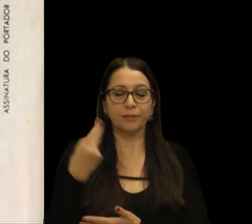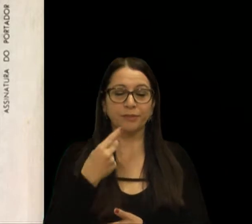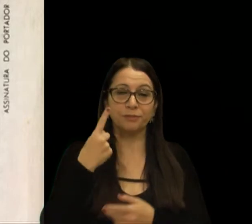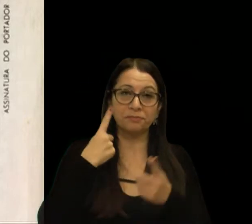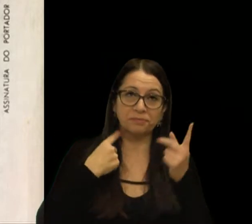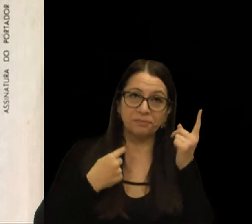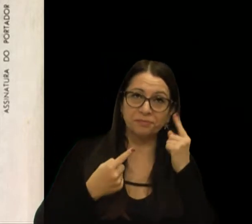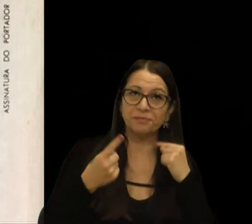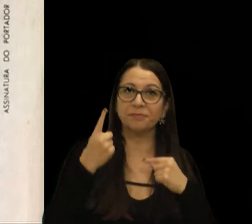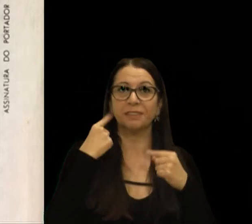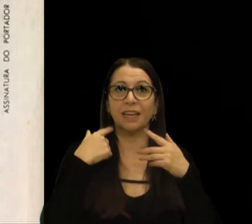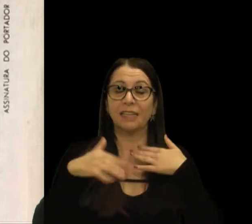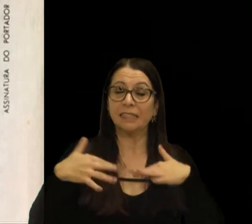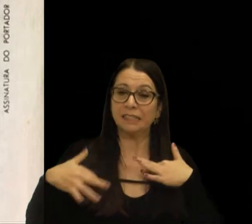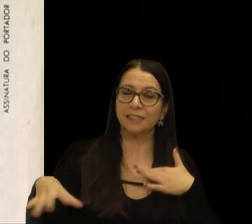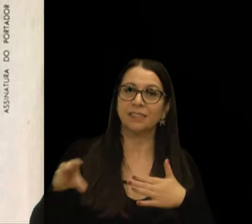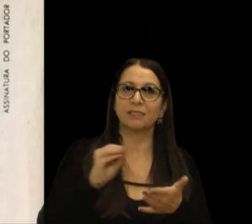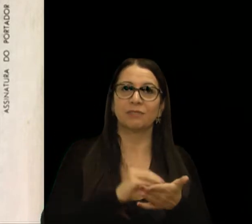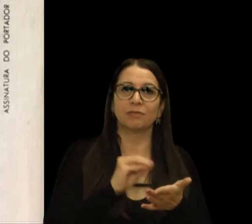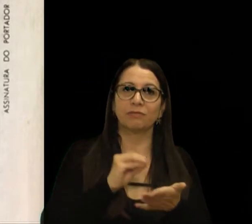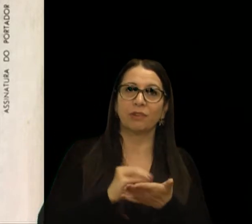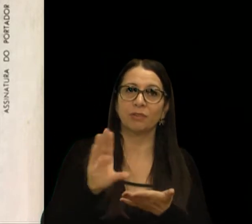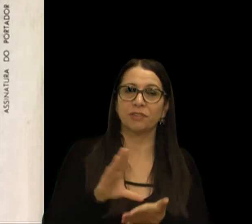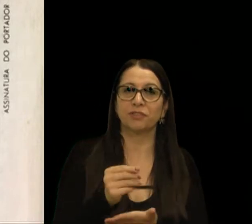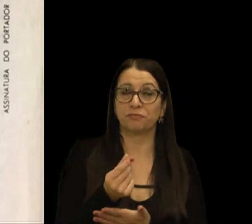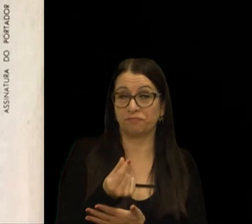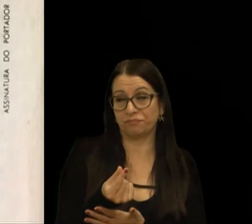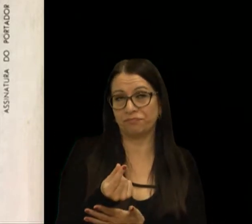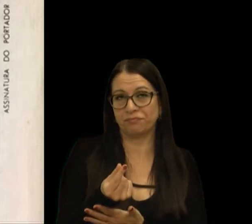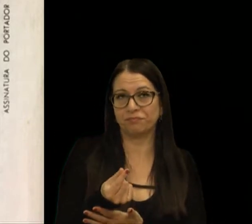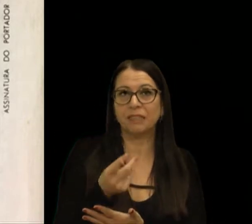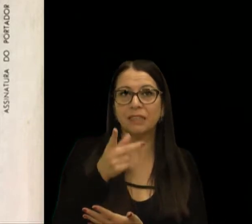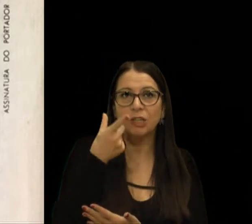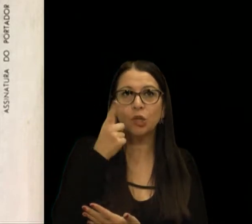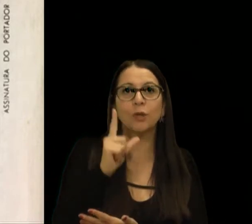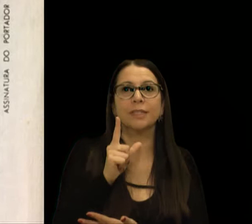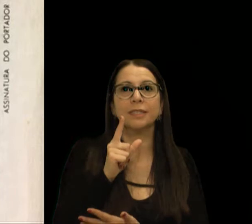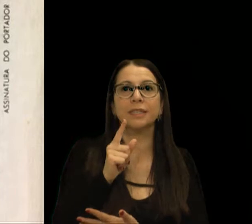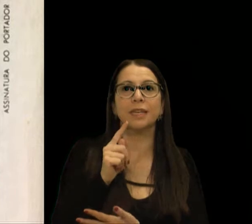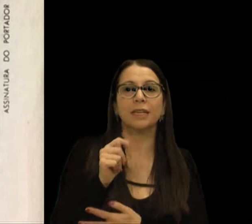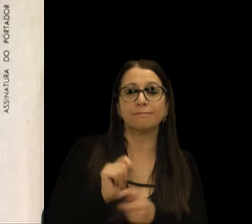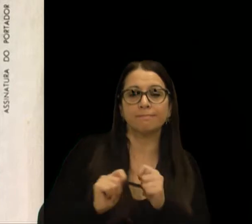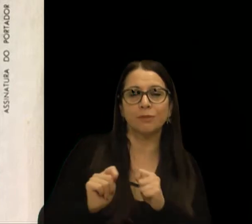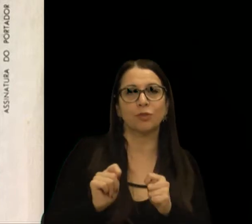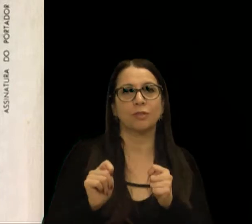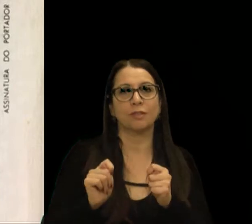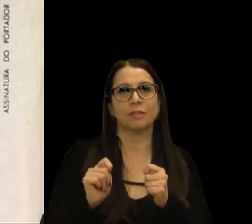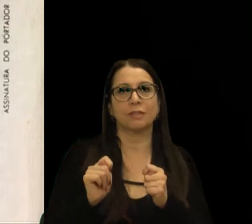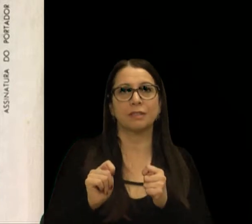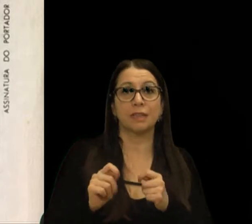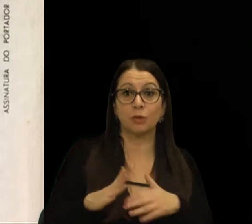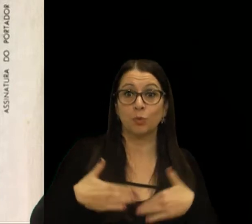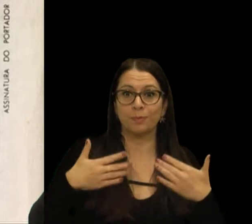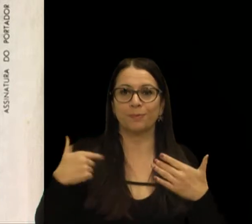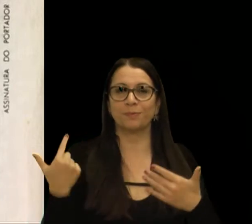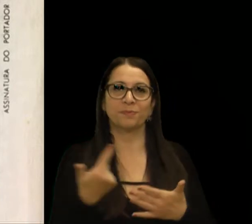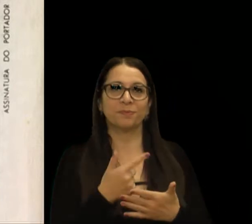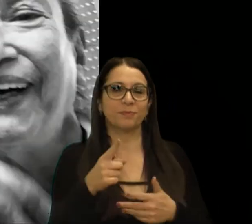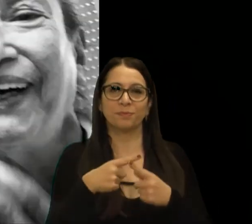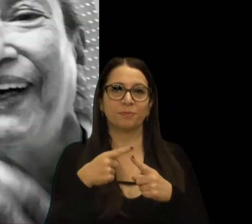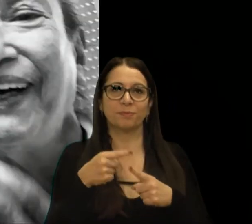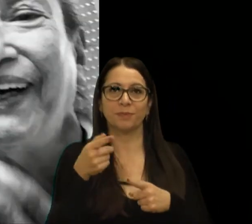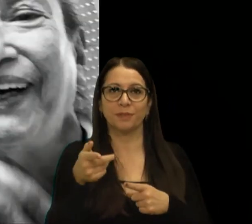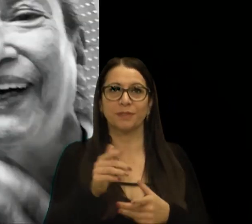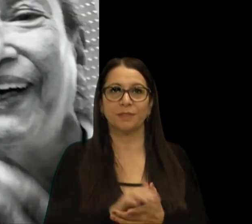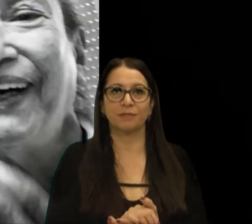nosso desespero, às vezes, com a falta de recurso, e ele consegue segurar e nos surpreender, né? Não é porque ele está aqui na